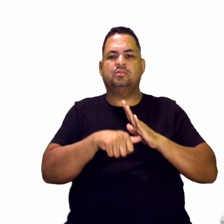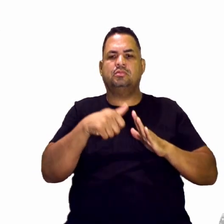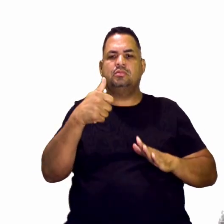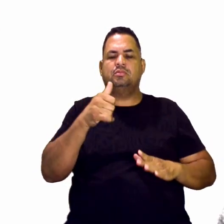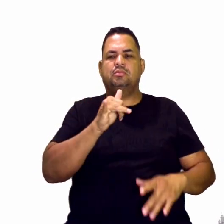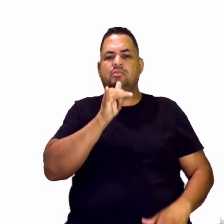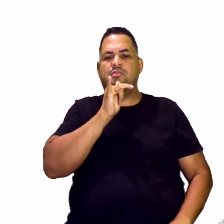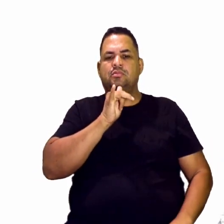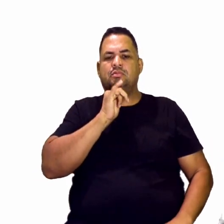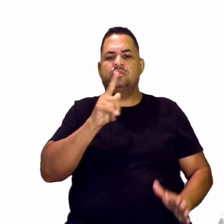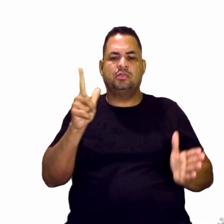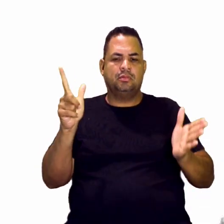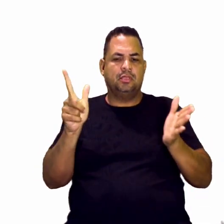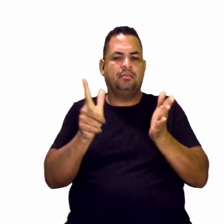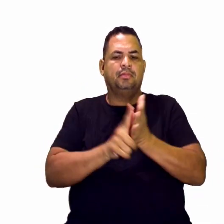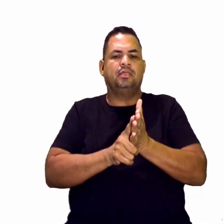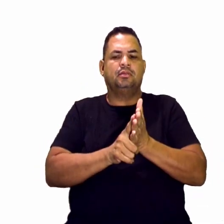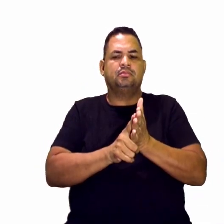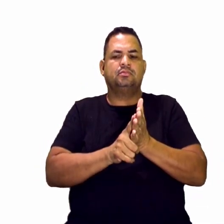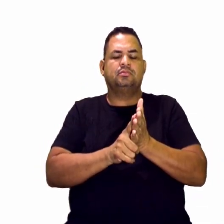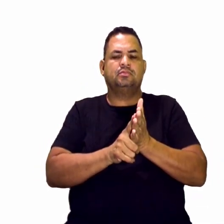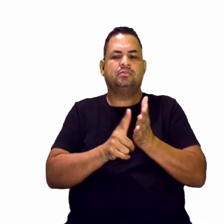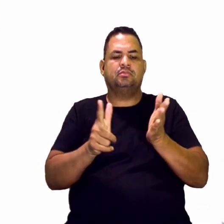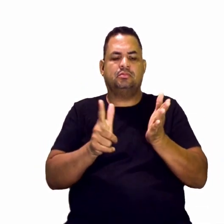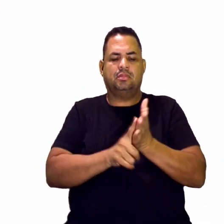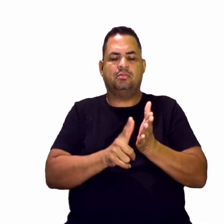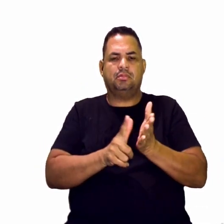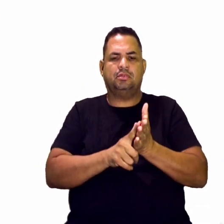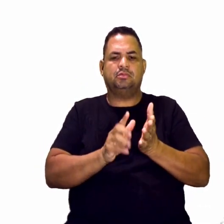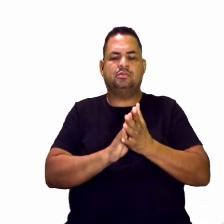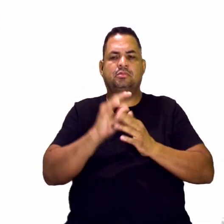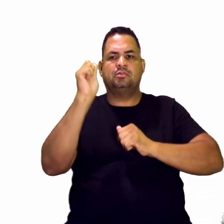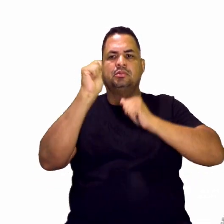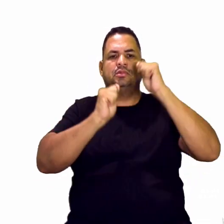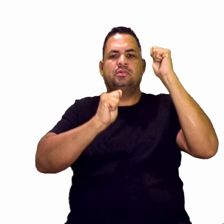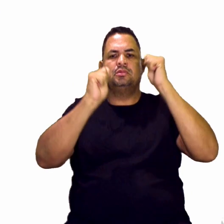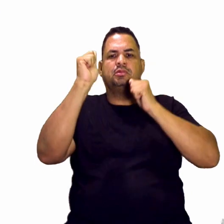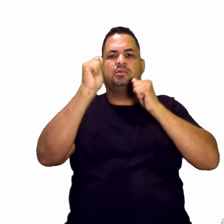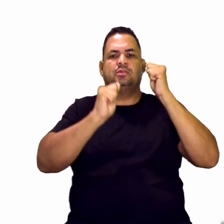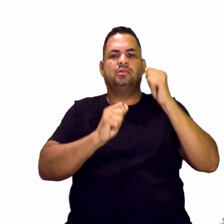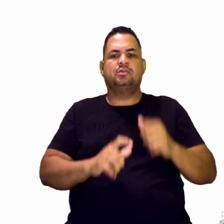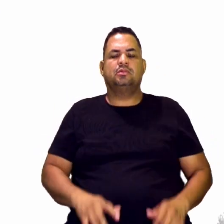por exemplo, para o papel, né? A indústria